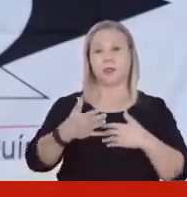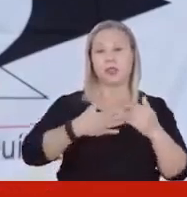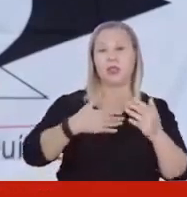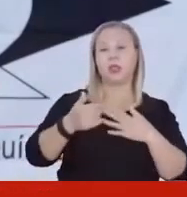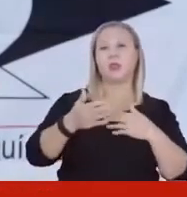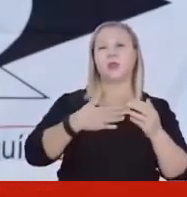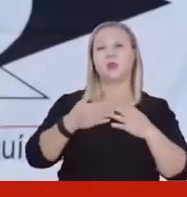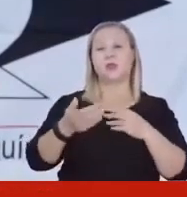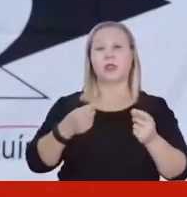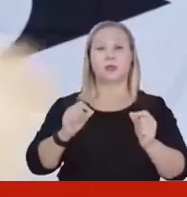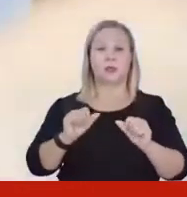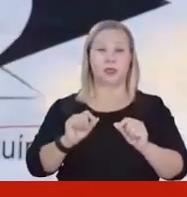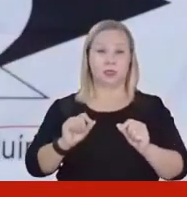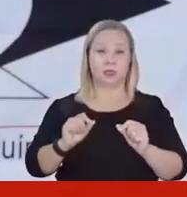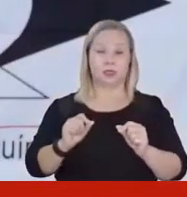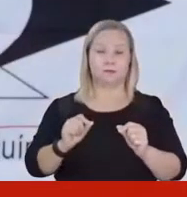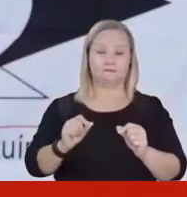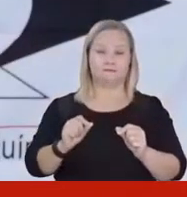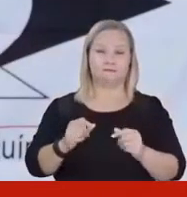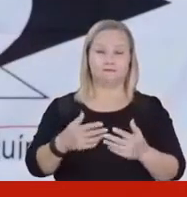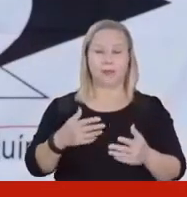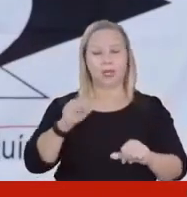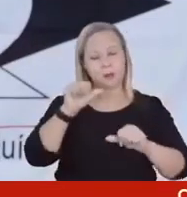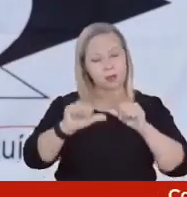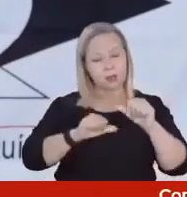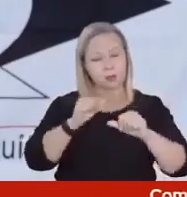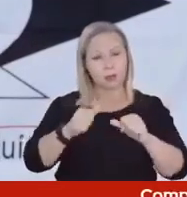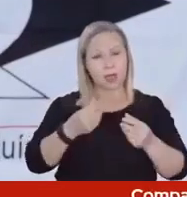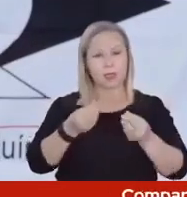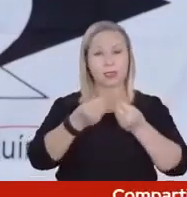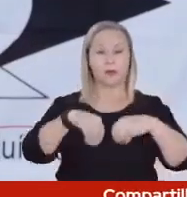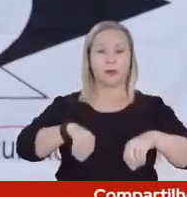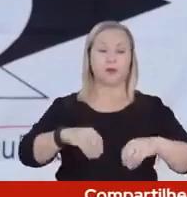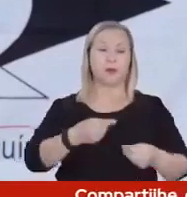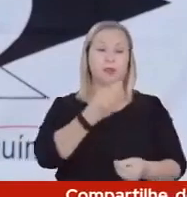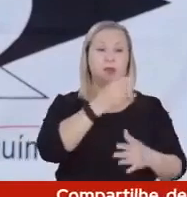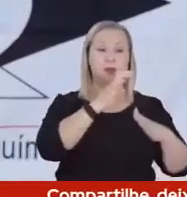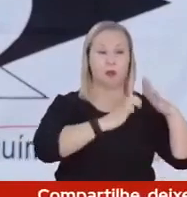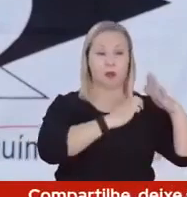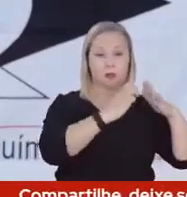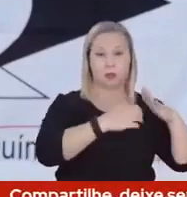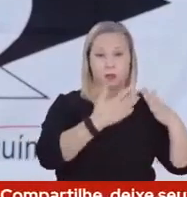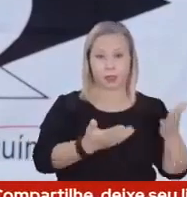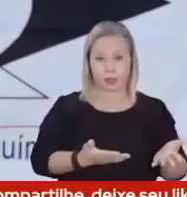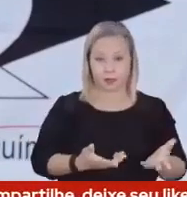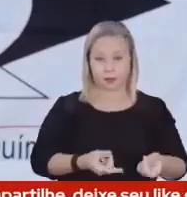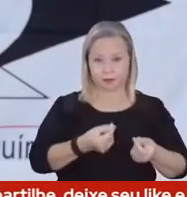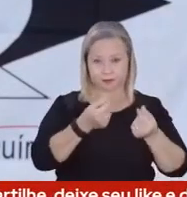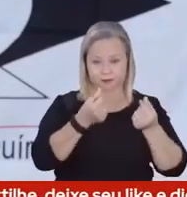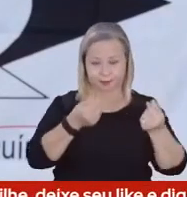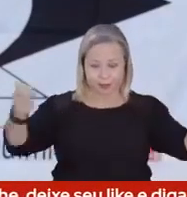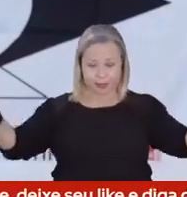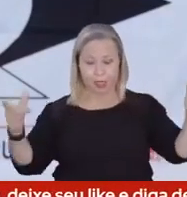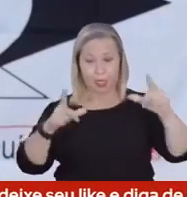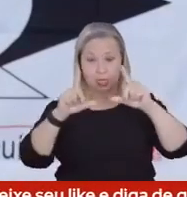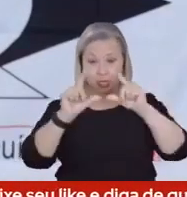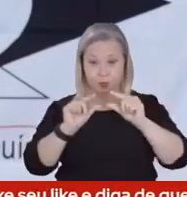isso sem dar prejuízo aos acionistas? É. Diminuindo o lucro, sim, mas é preciso que haja